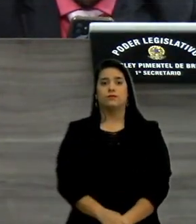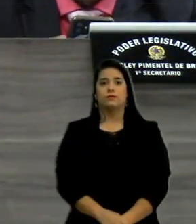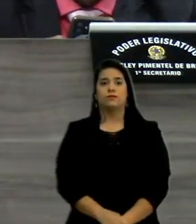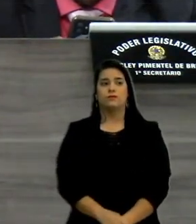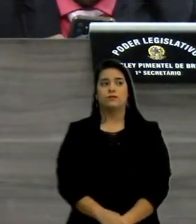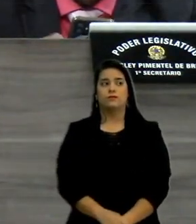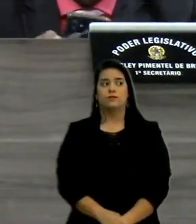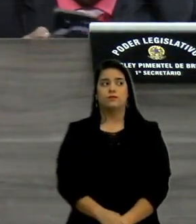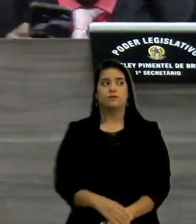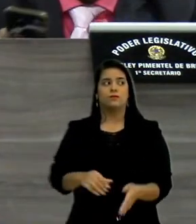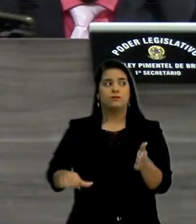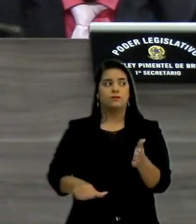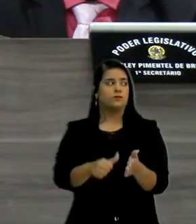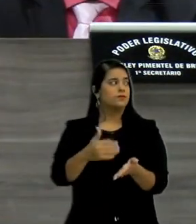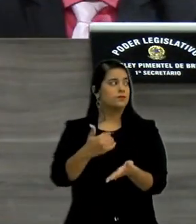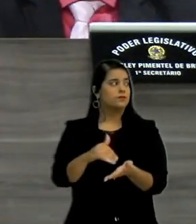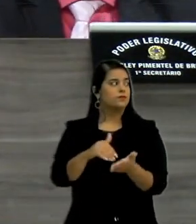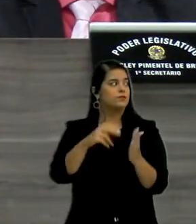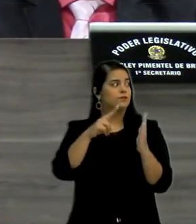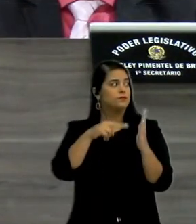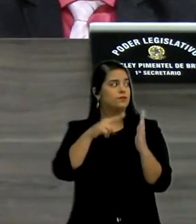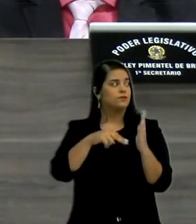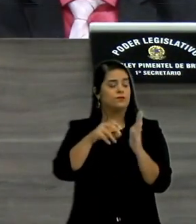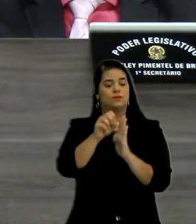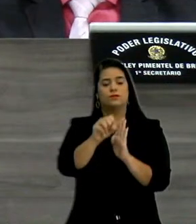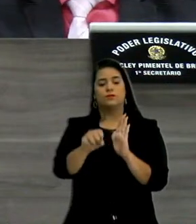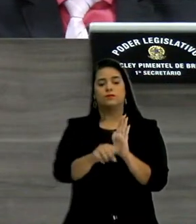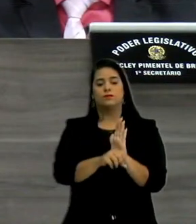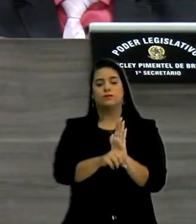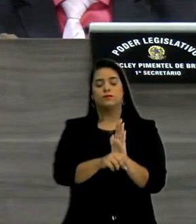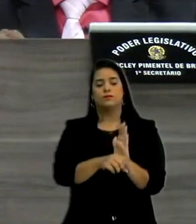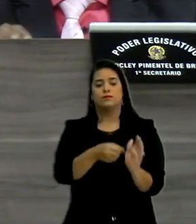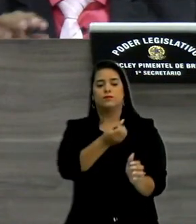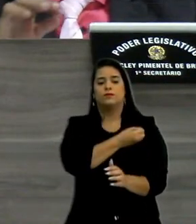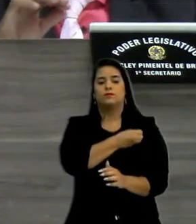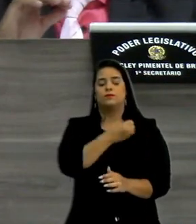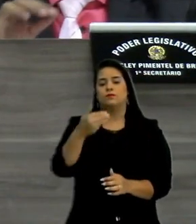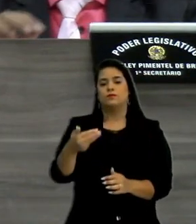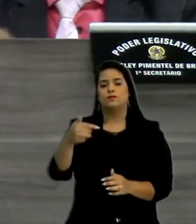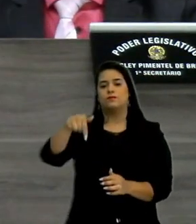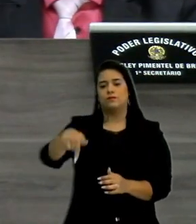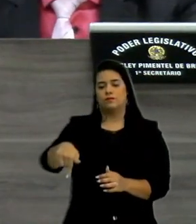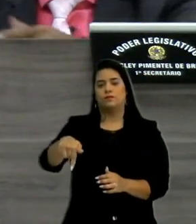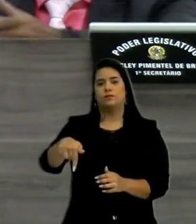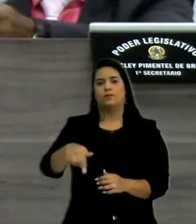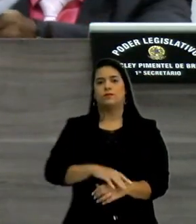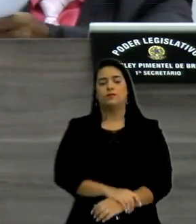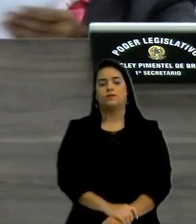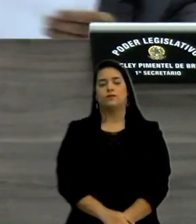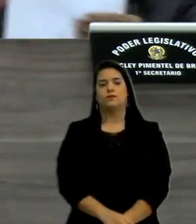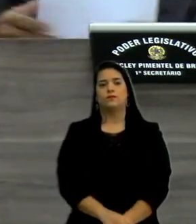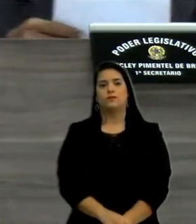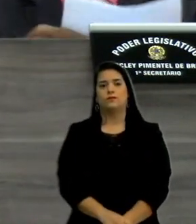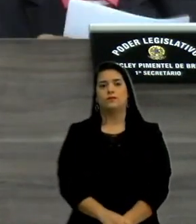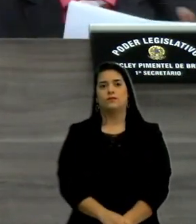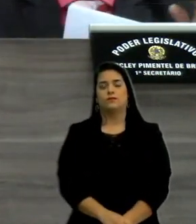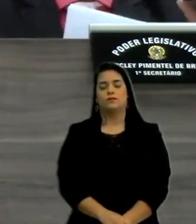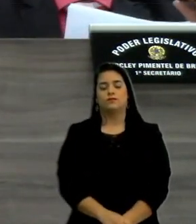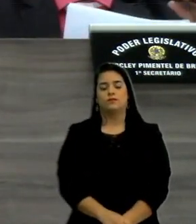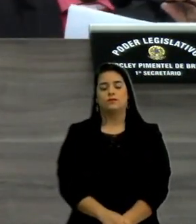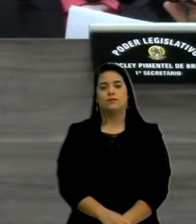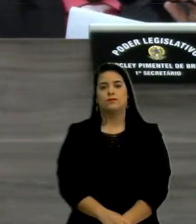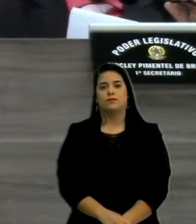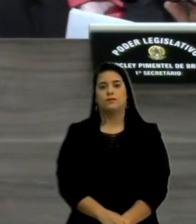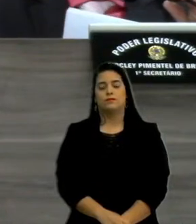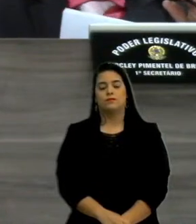Passo para a mão do secretário fazer a leitura do ofício 37/2024 da Secretaria Municipal para a Câmara Municipal.